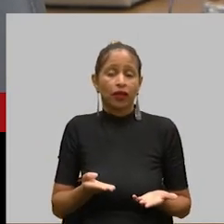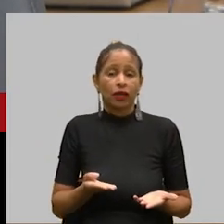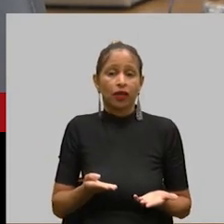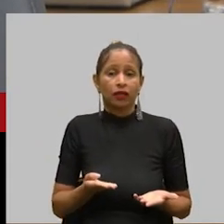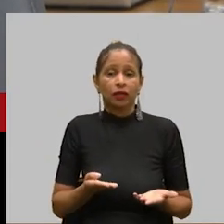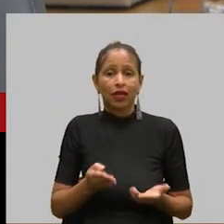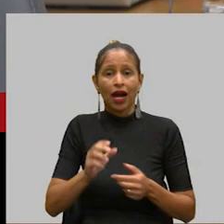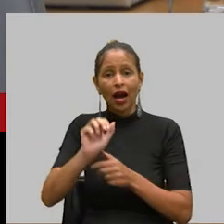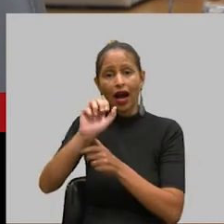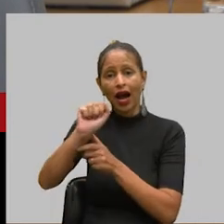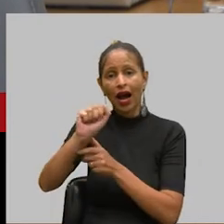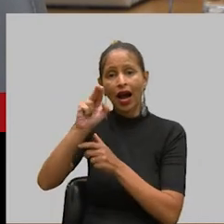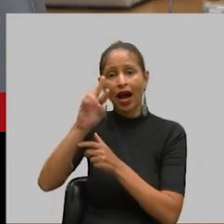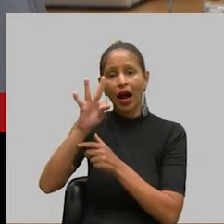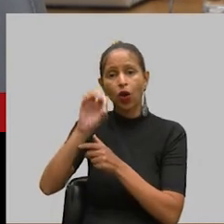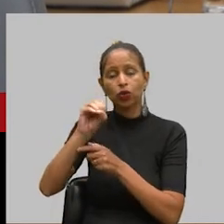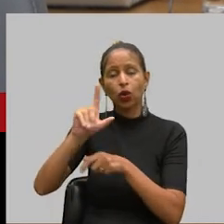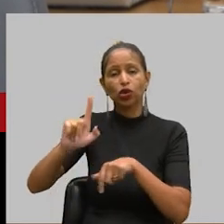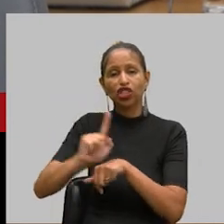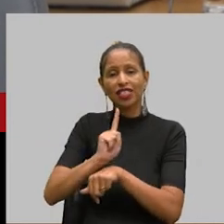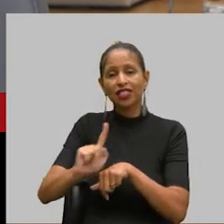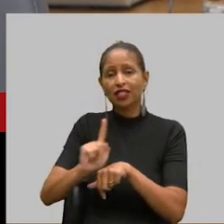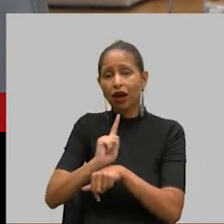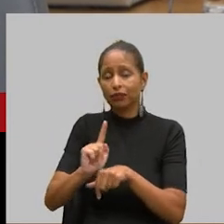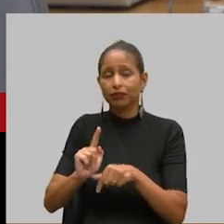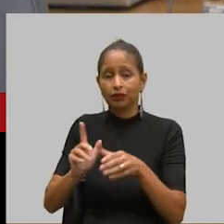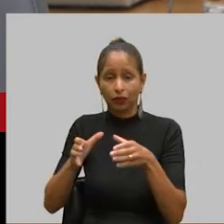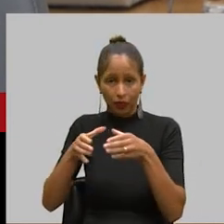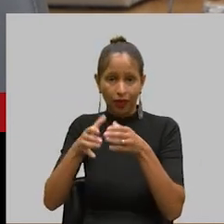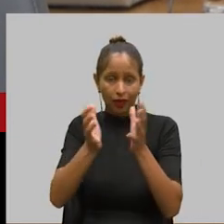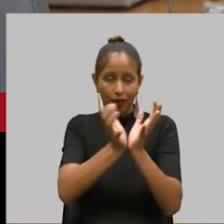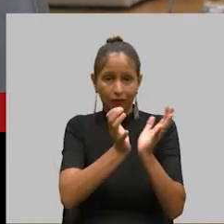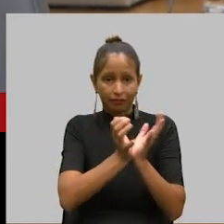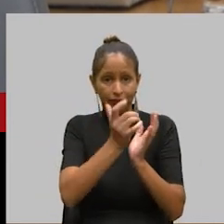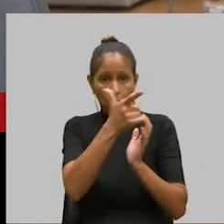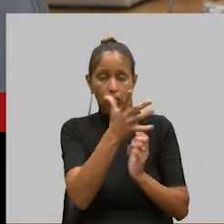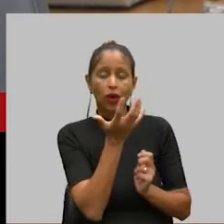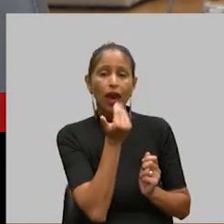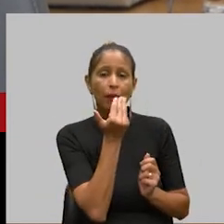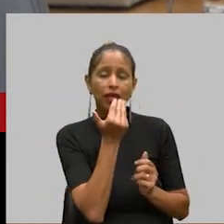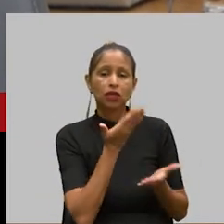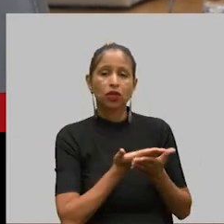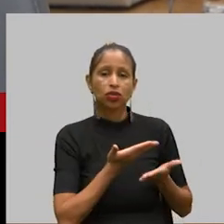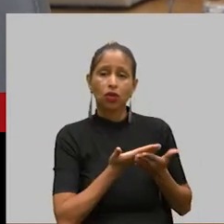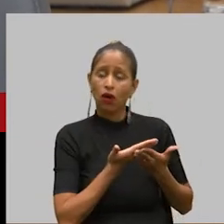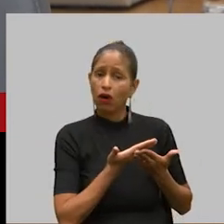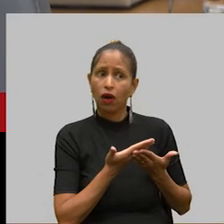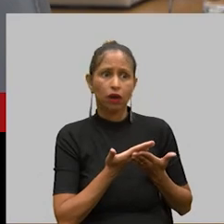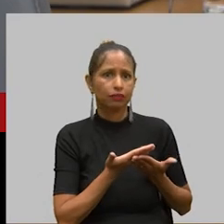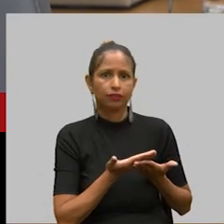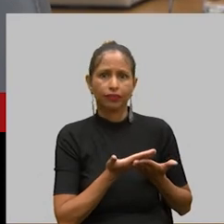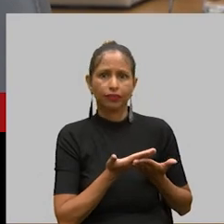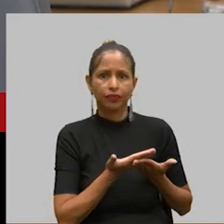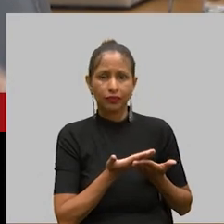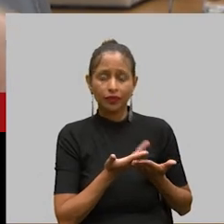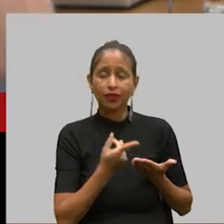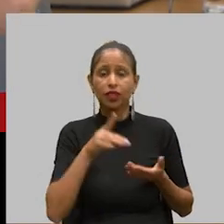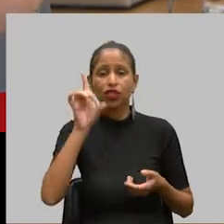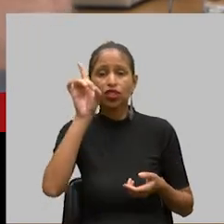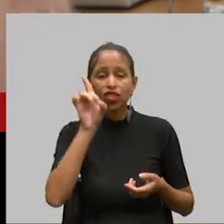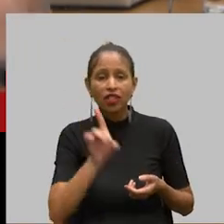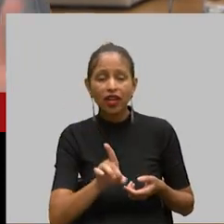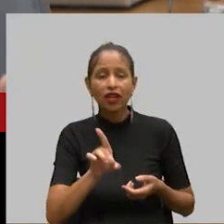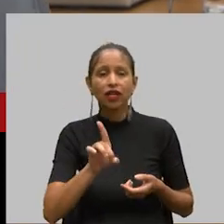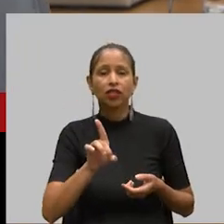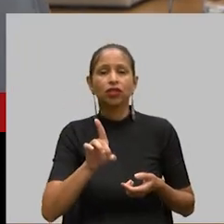autogestão como unitária E aí o outro ponto que além da da alimentação escolar que pega muito é a gente ter o direito então de